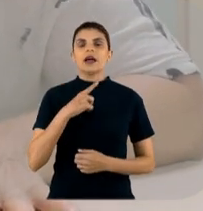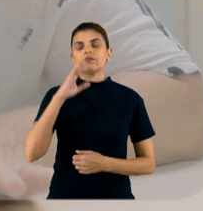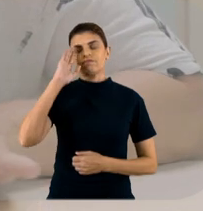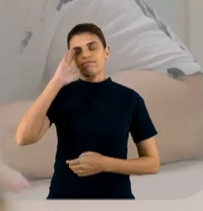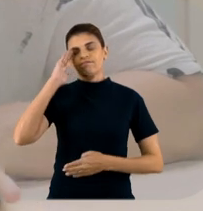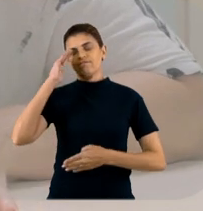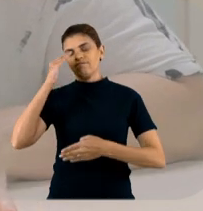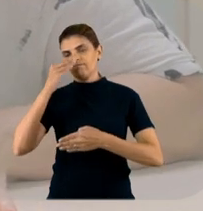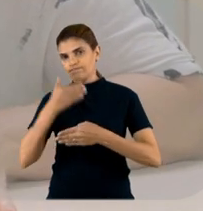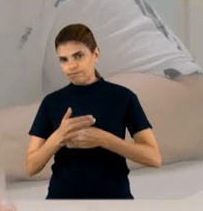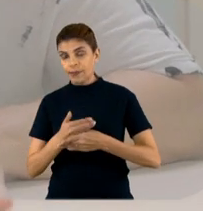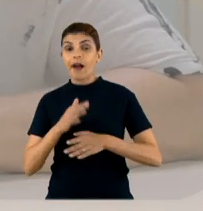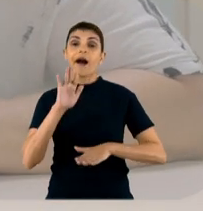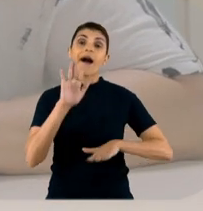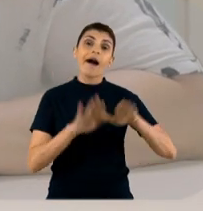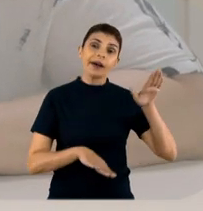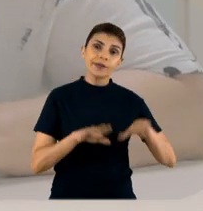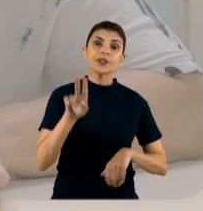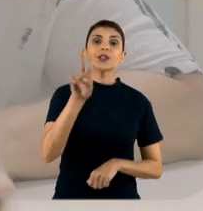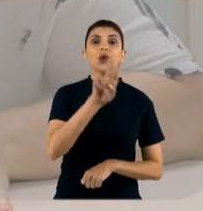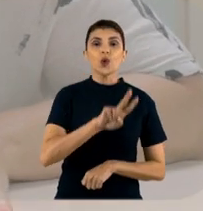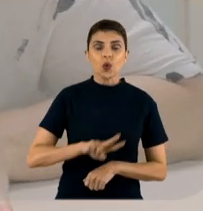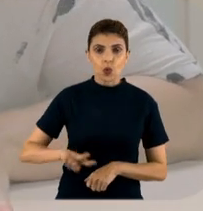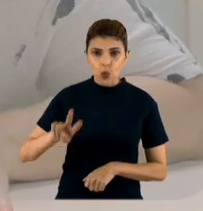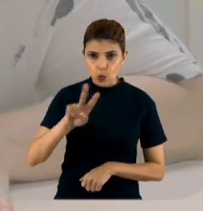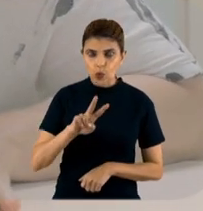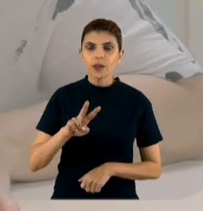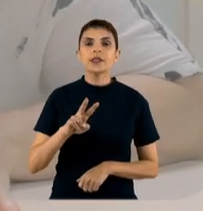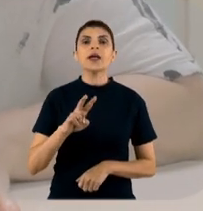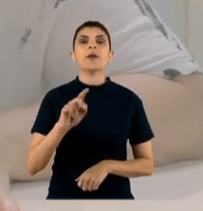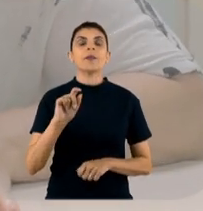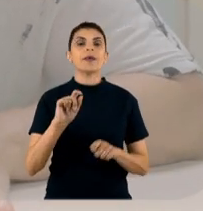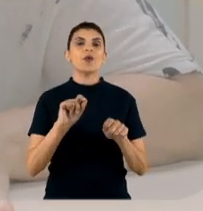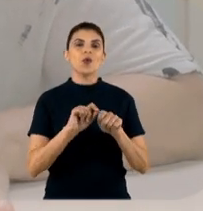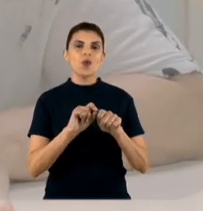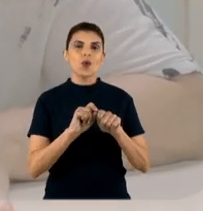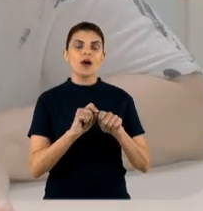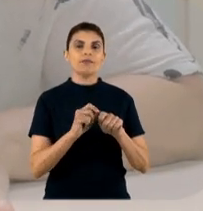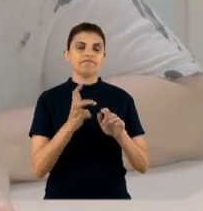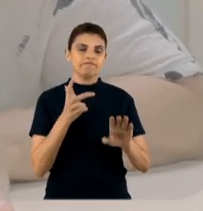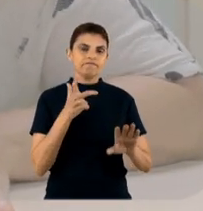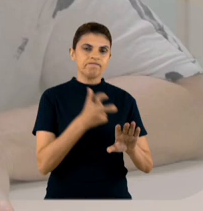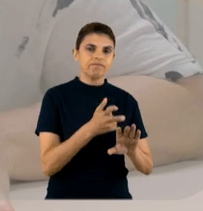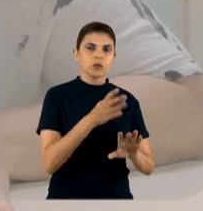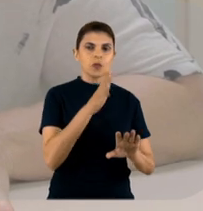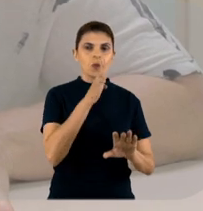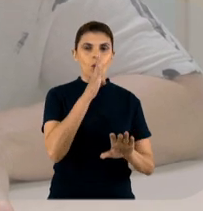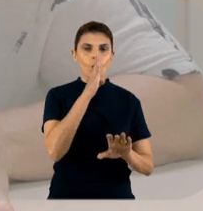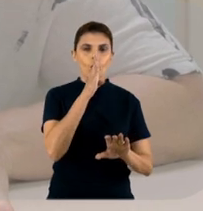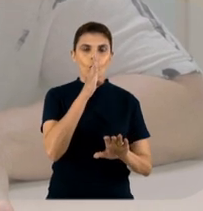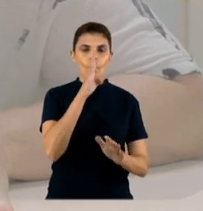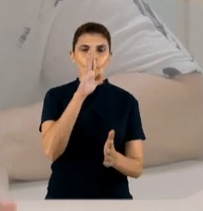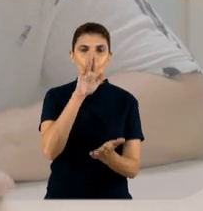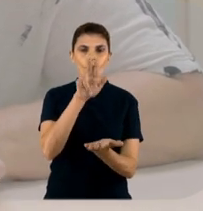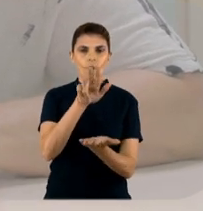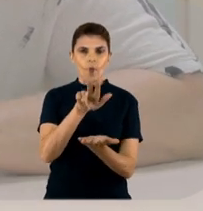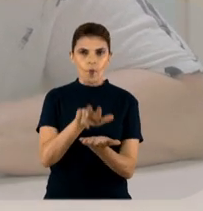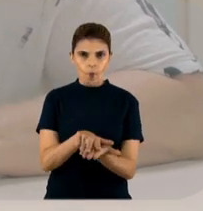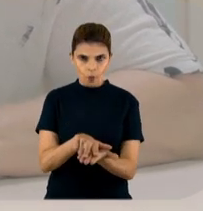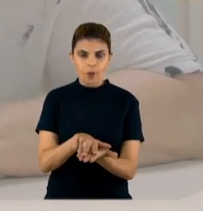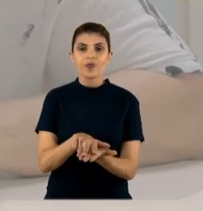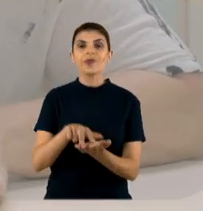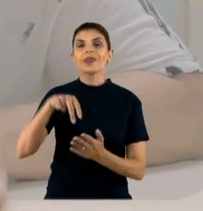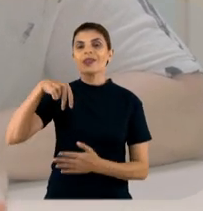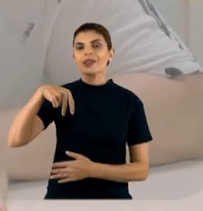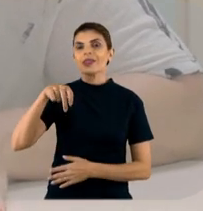sedado algumas vezes você tem que usar bloqueador neuromuscular que você faz uma paralisia muscular no paciente